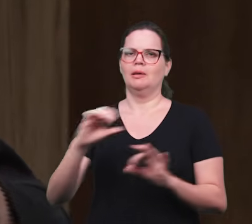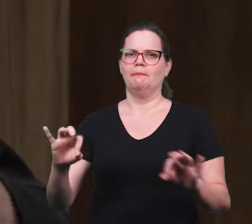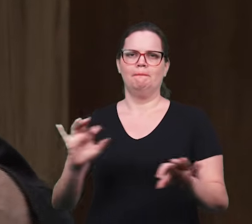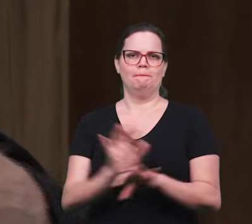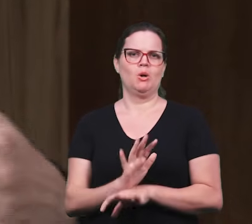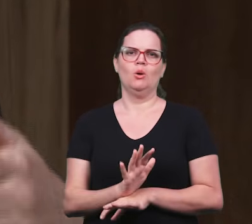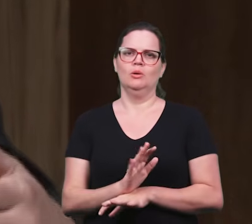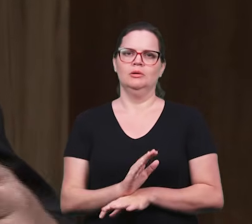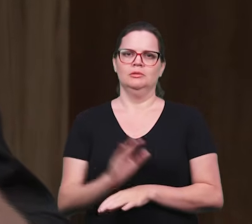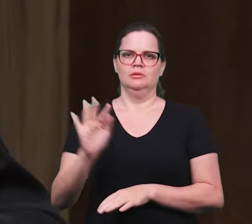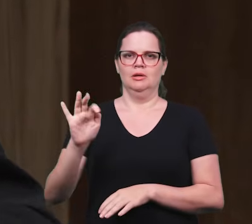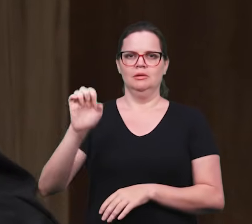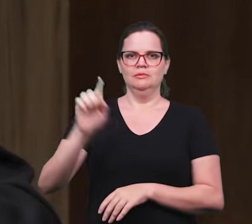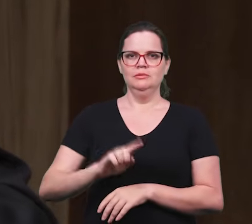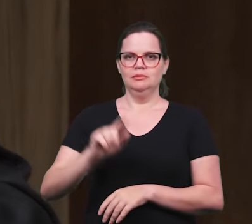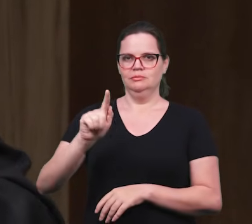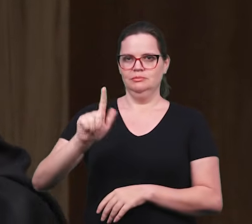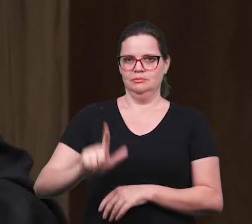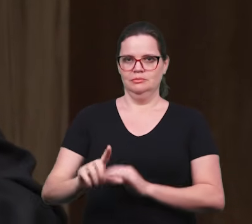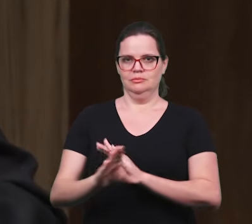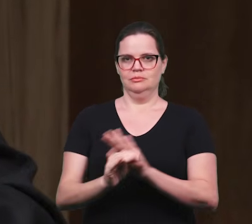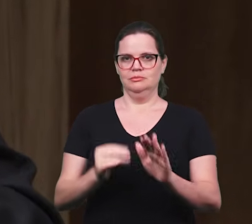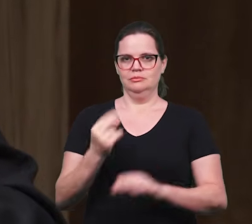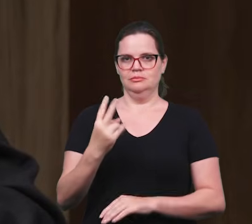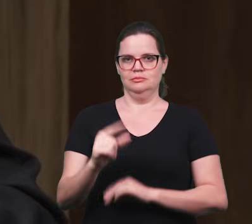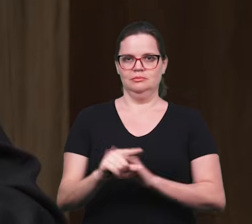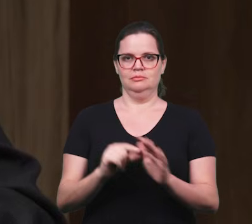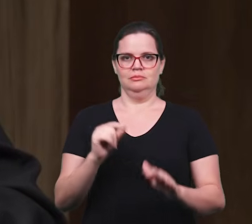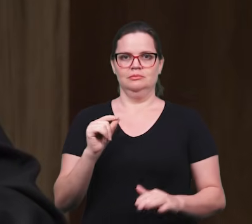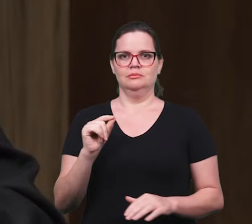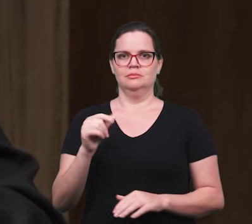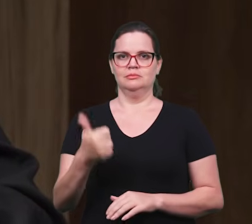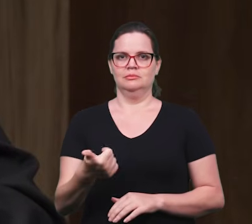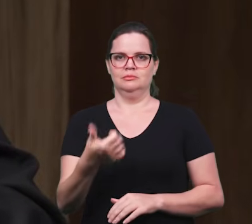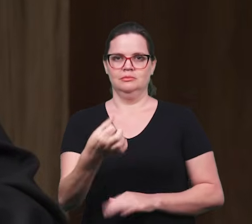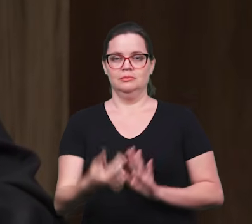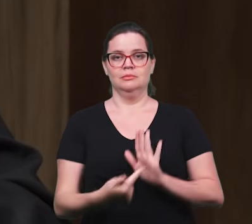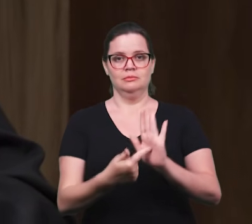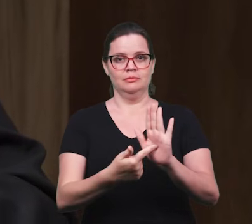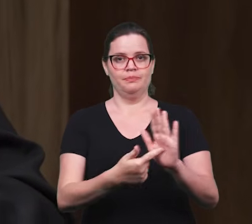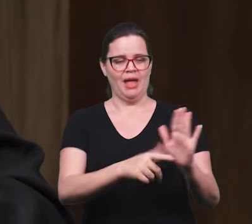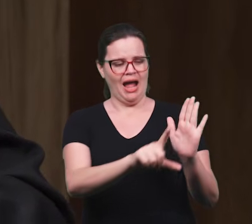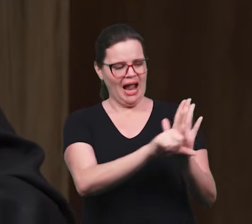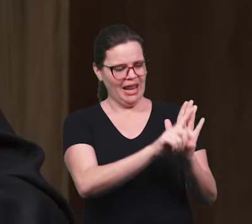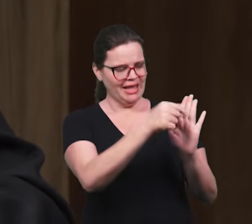ela não se justifica pela lei, está lá em Gálatas 2:16, né?